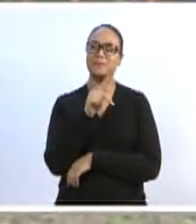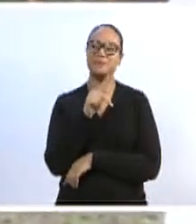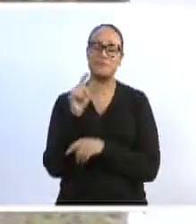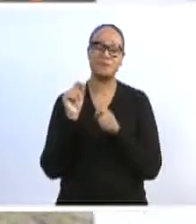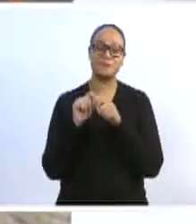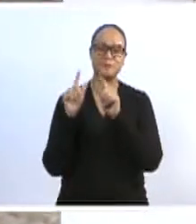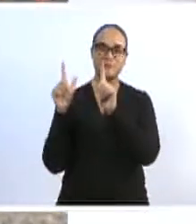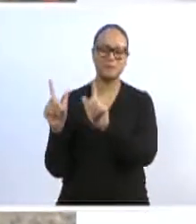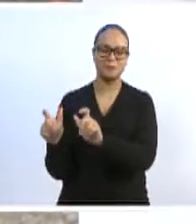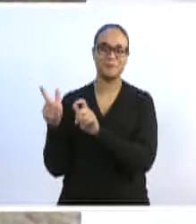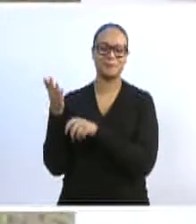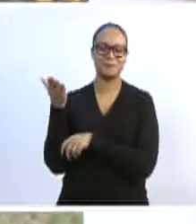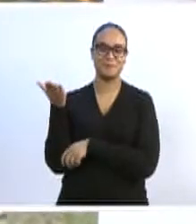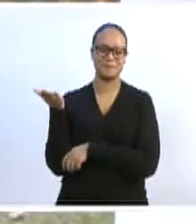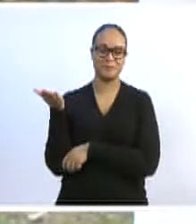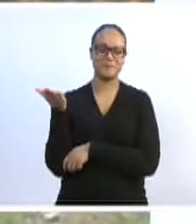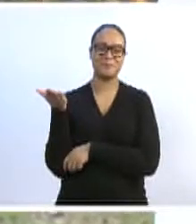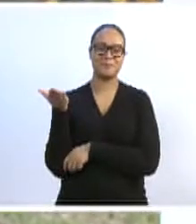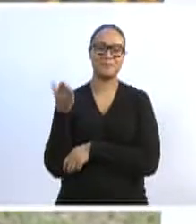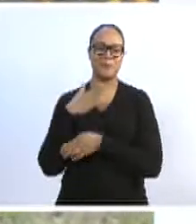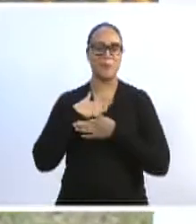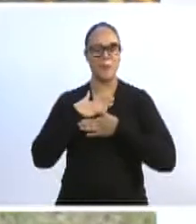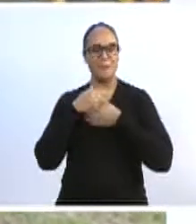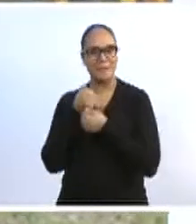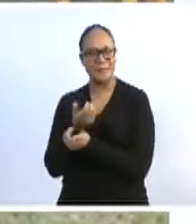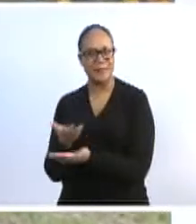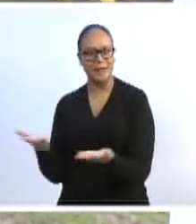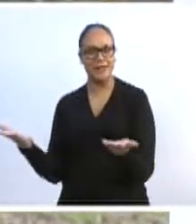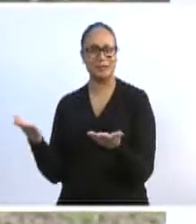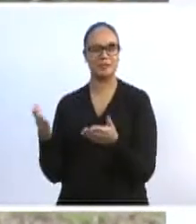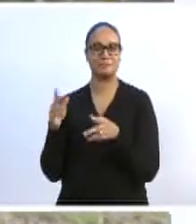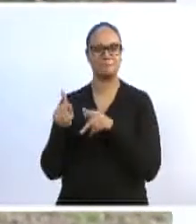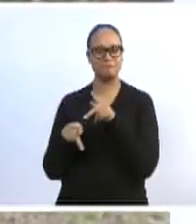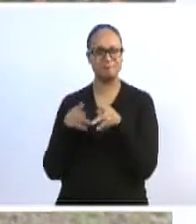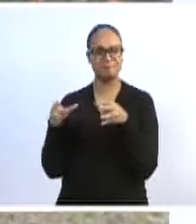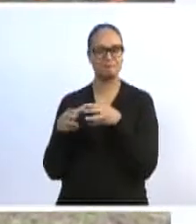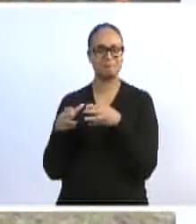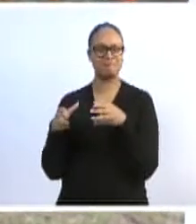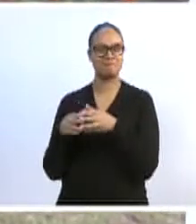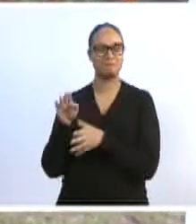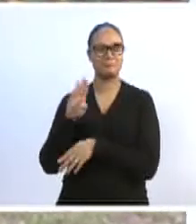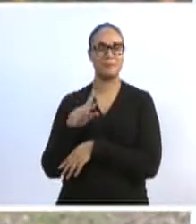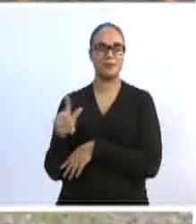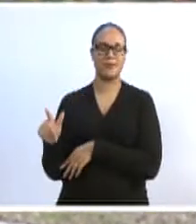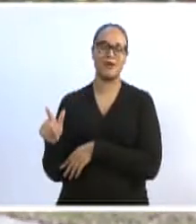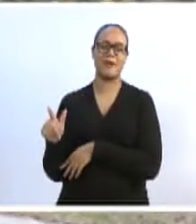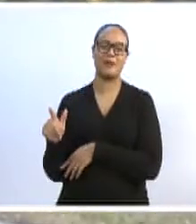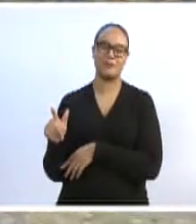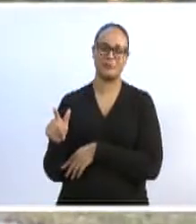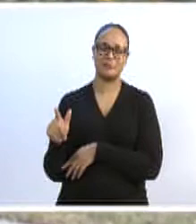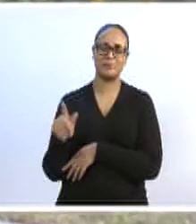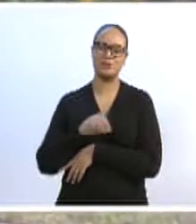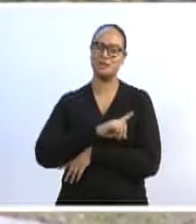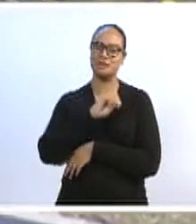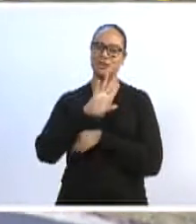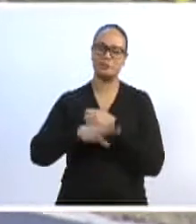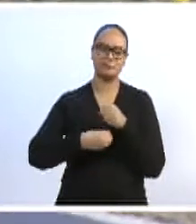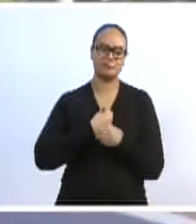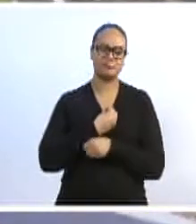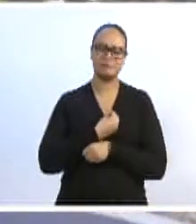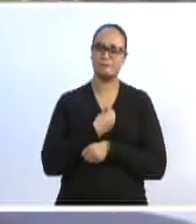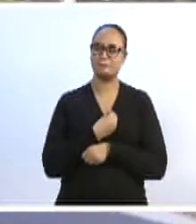uma homenagem dos blumenauense ao dia mundial do meio ambiente sensacional é